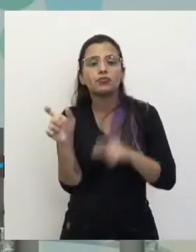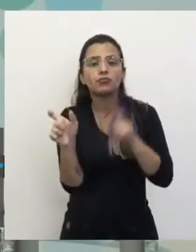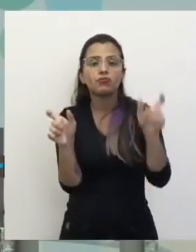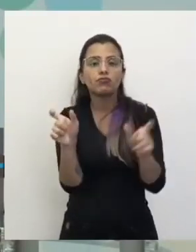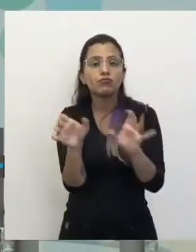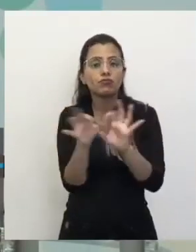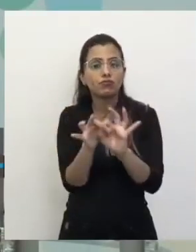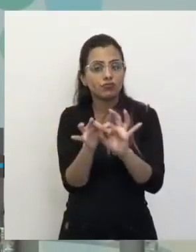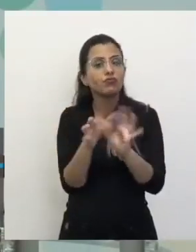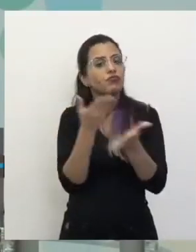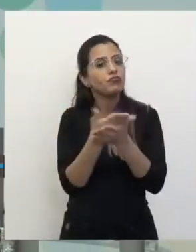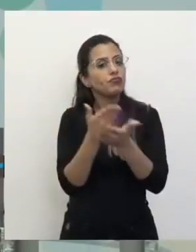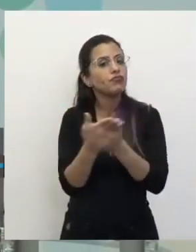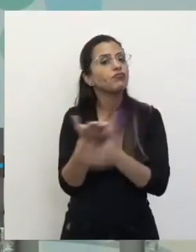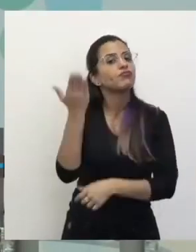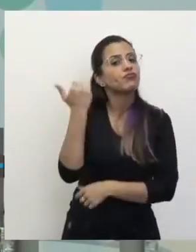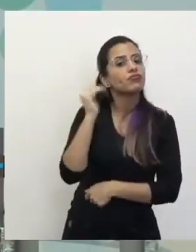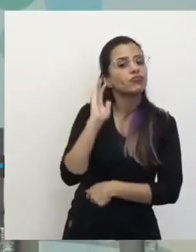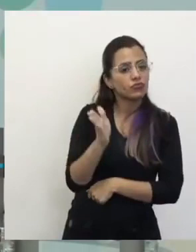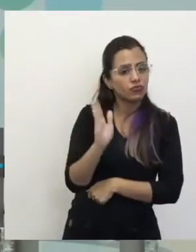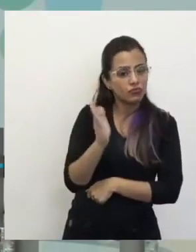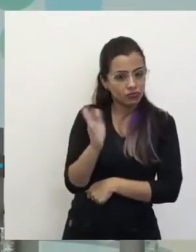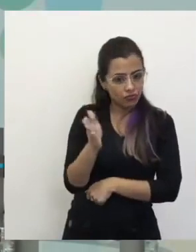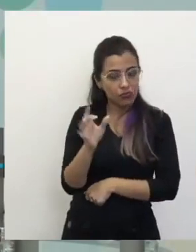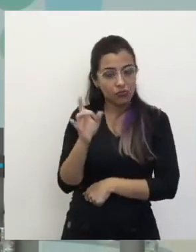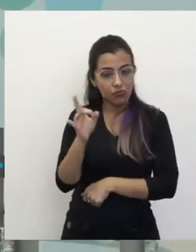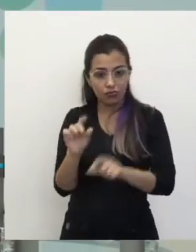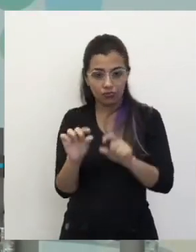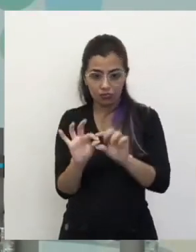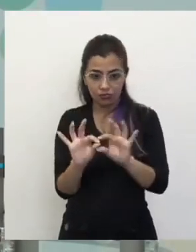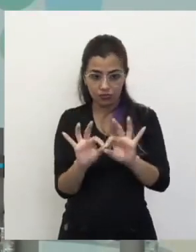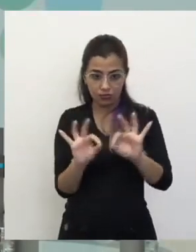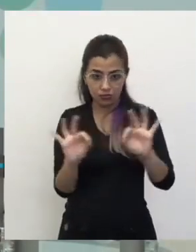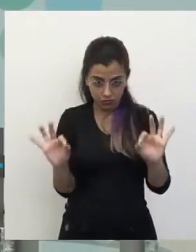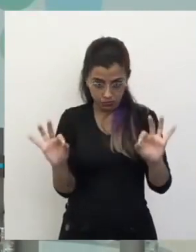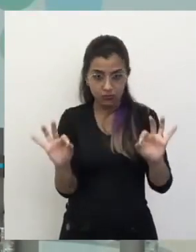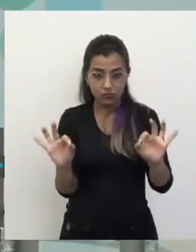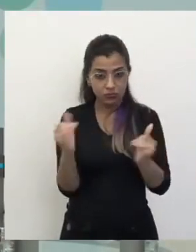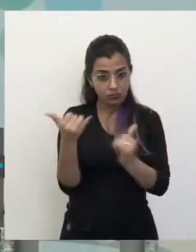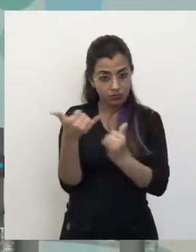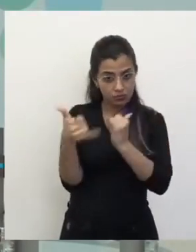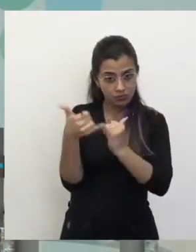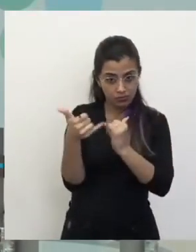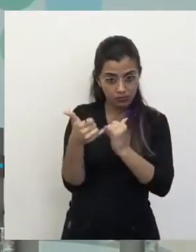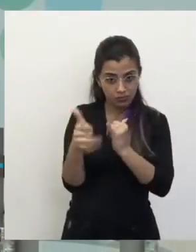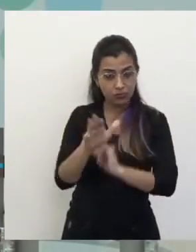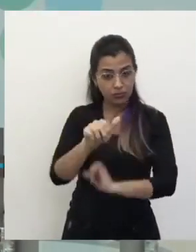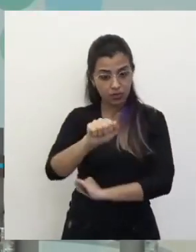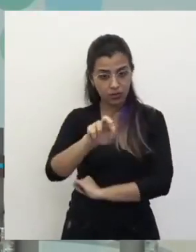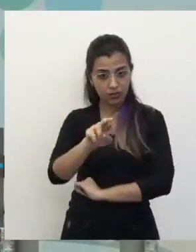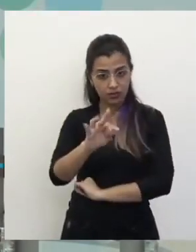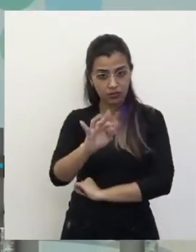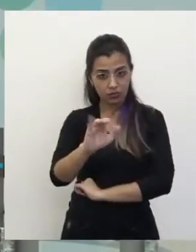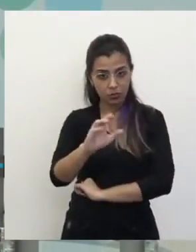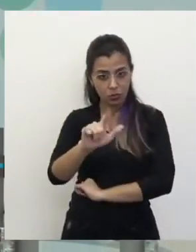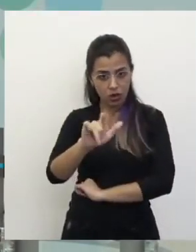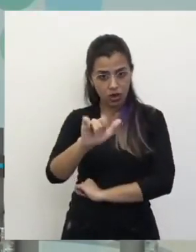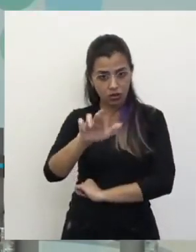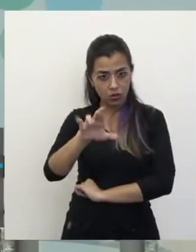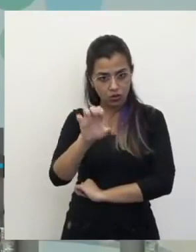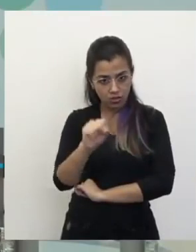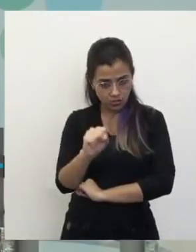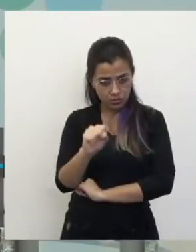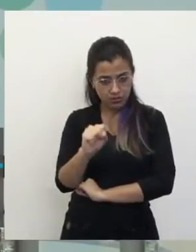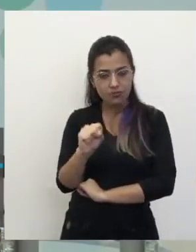estudou. Aí os conectivos, eles são só entre as orações e os termos que são semelhantes, mas os articuladores a gente coloca num